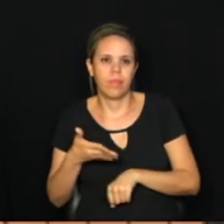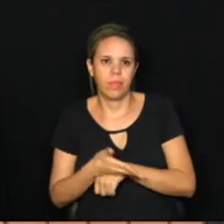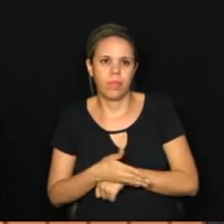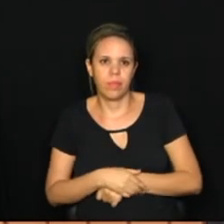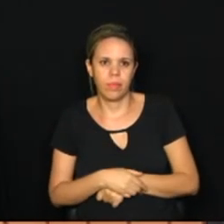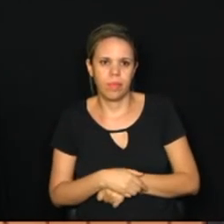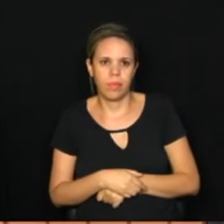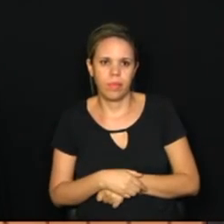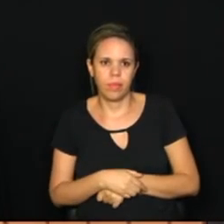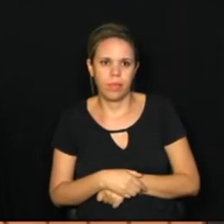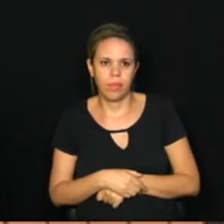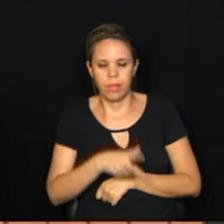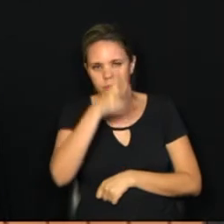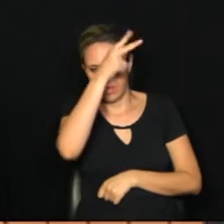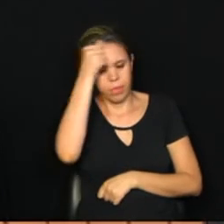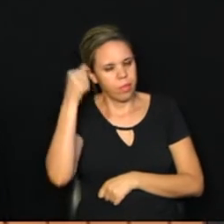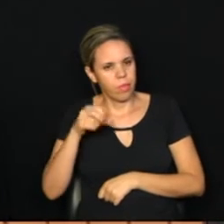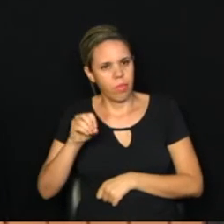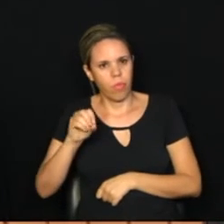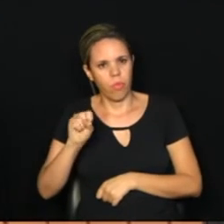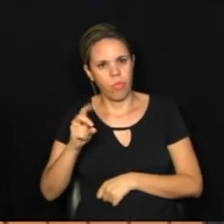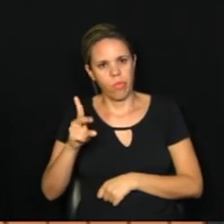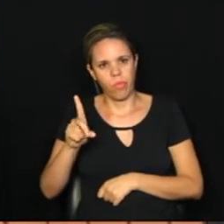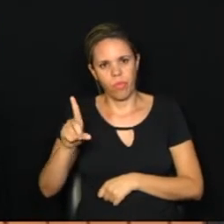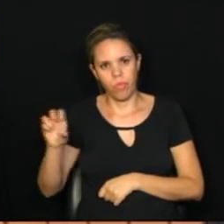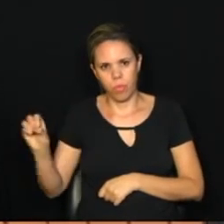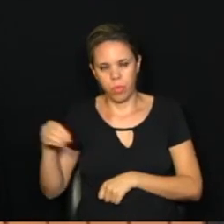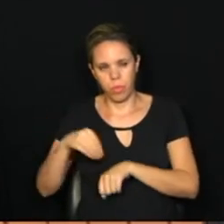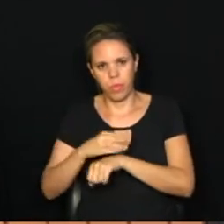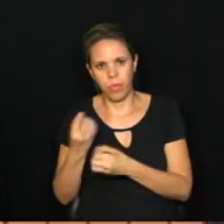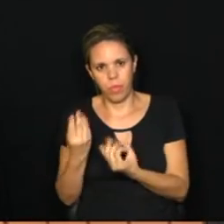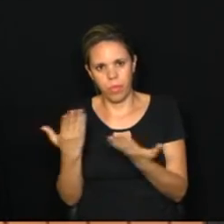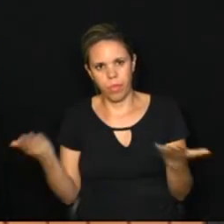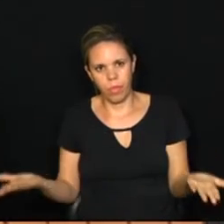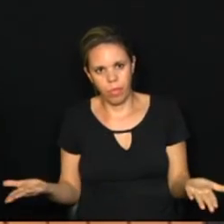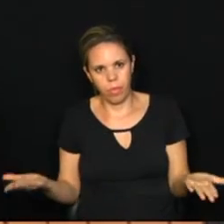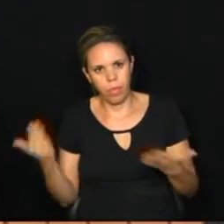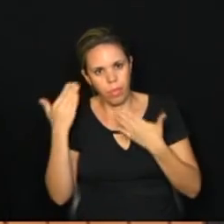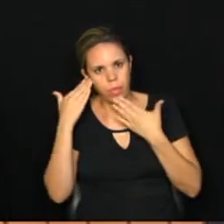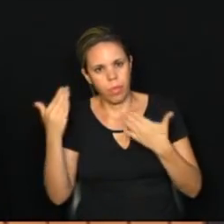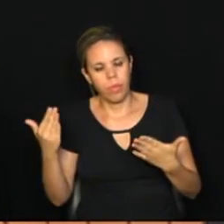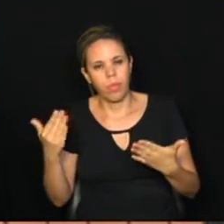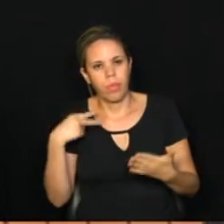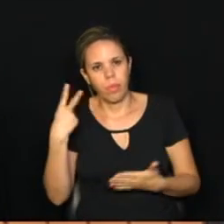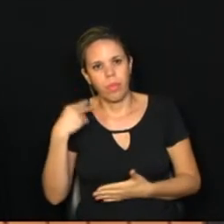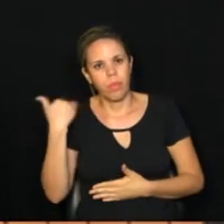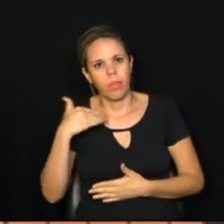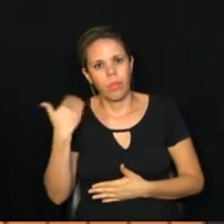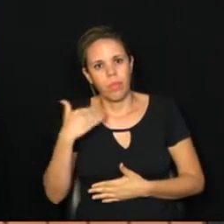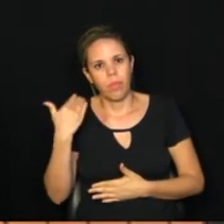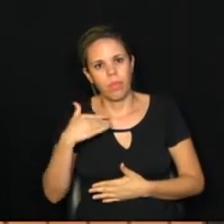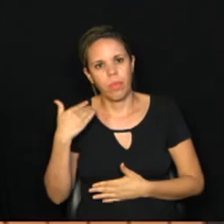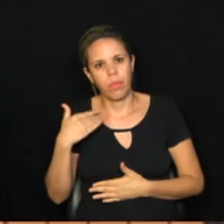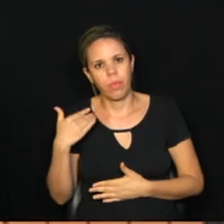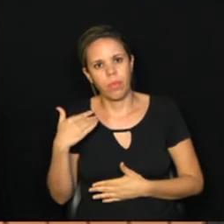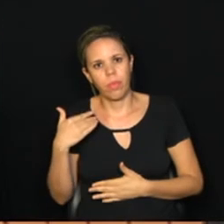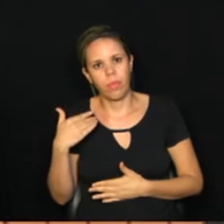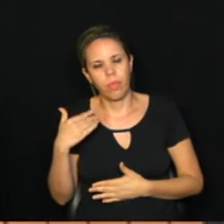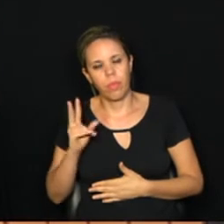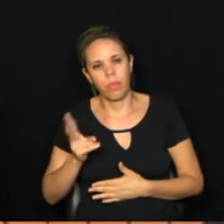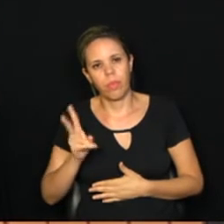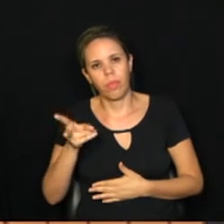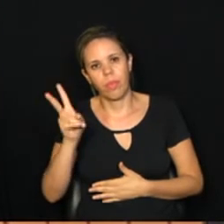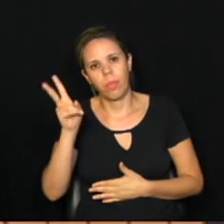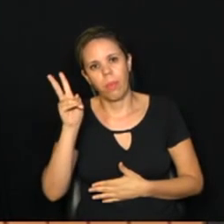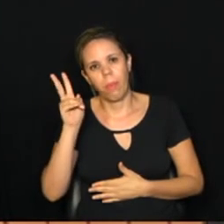participação, e também ao subprefeito Oswaldo Cais aí por trazer umas informações. E agradecer à vereadora Mariana Conte,